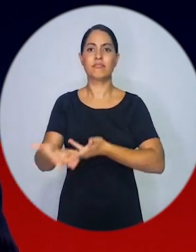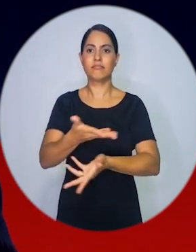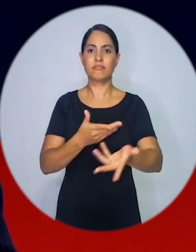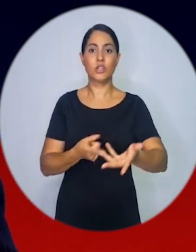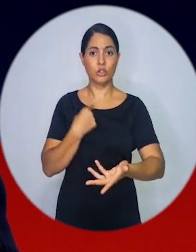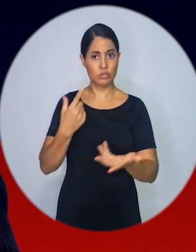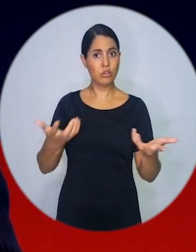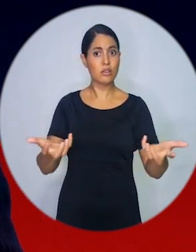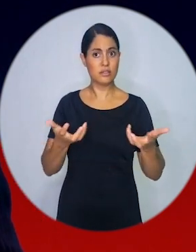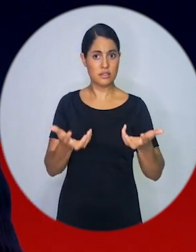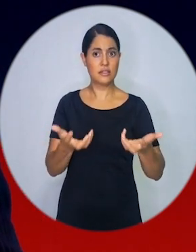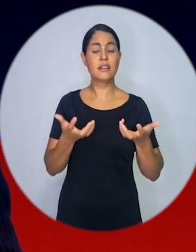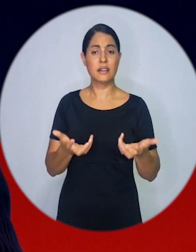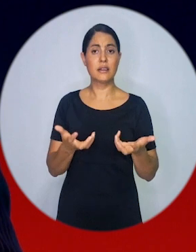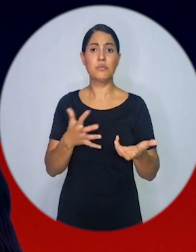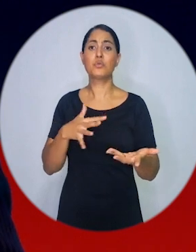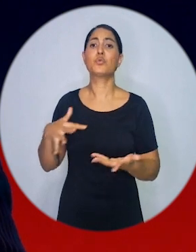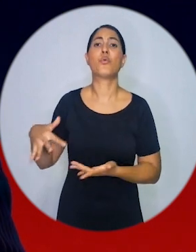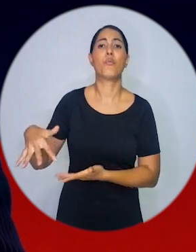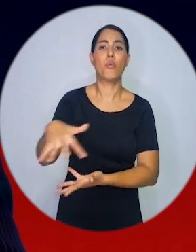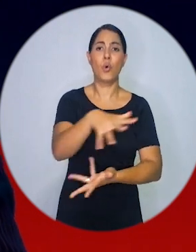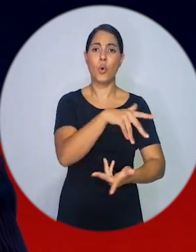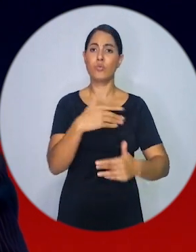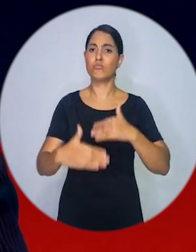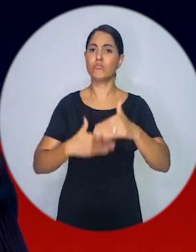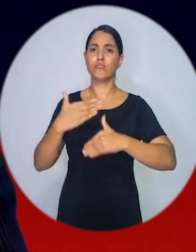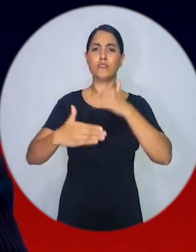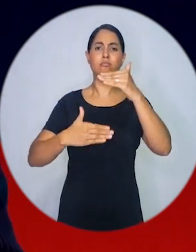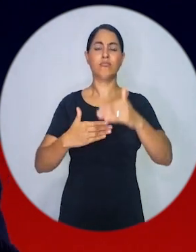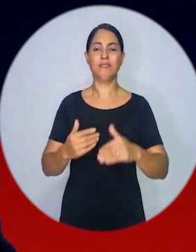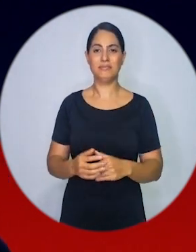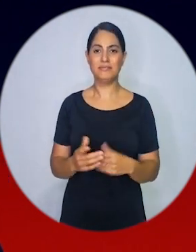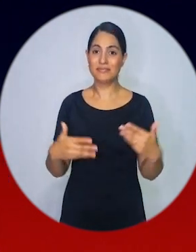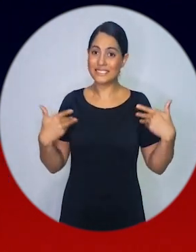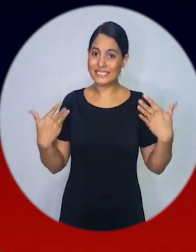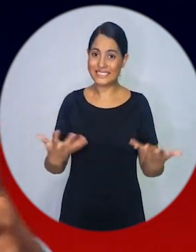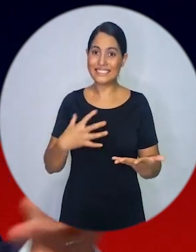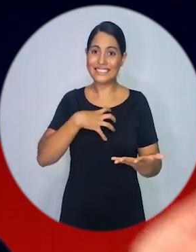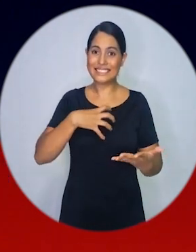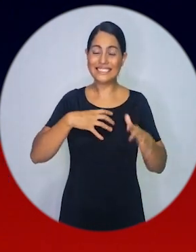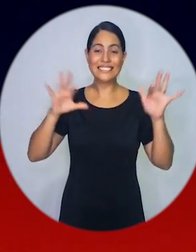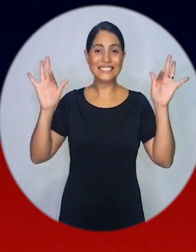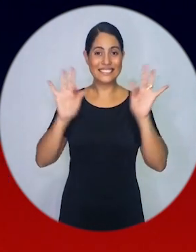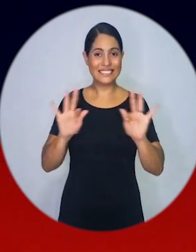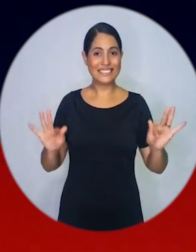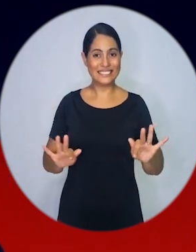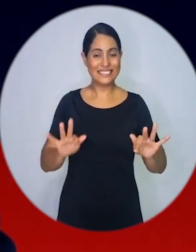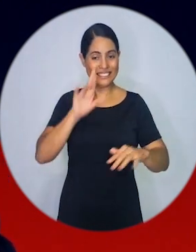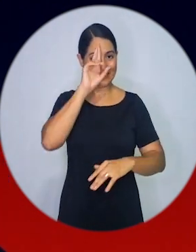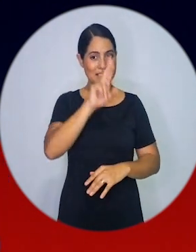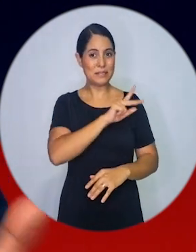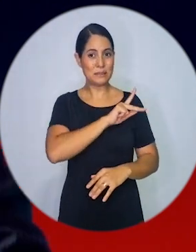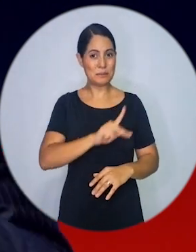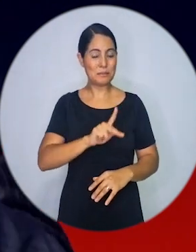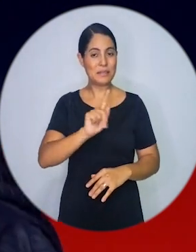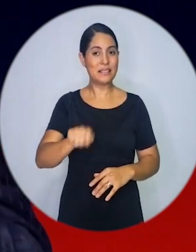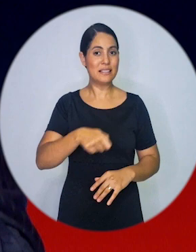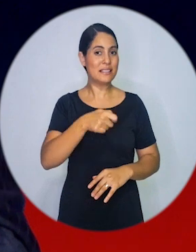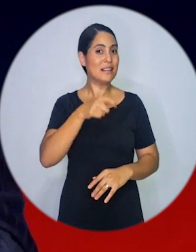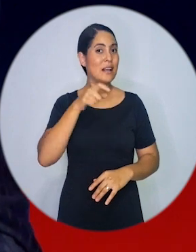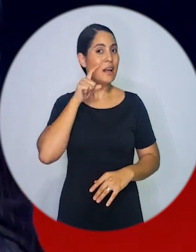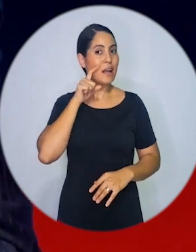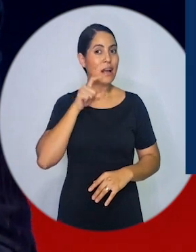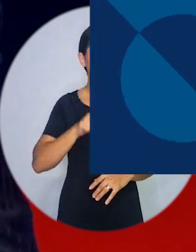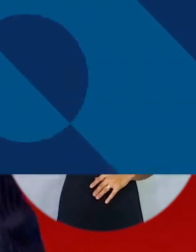nações que queremos construir em todo o mundo. Por isso ficamos muito felizes, presidente Felipe Santa